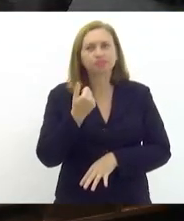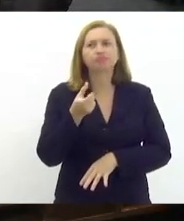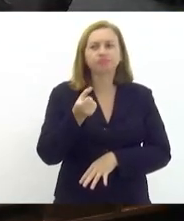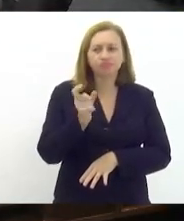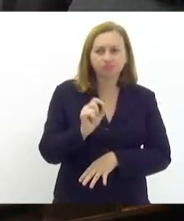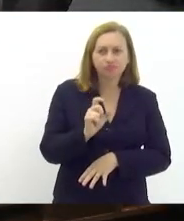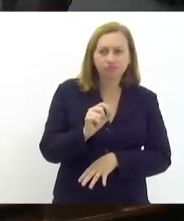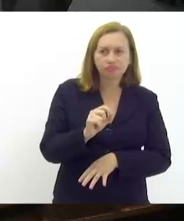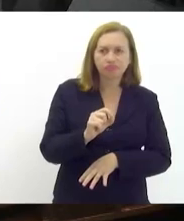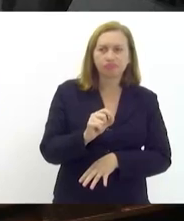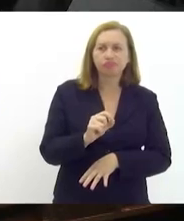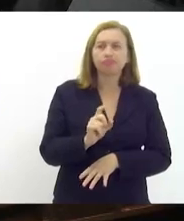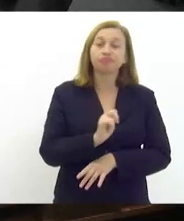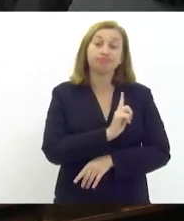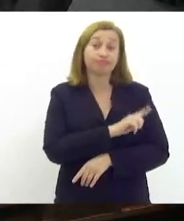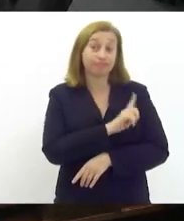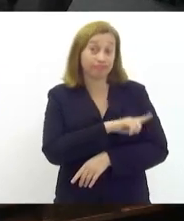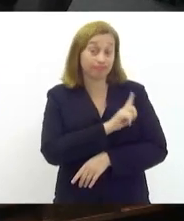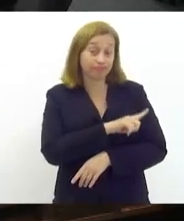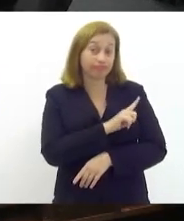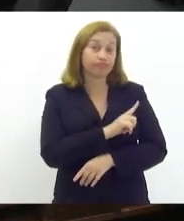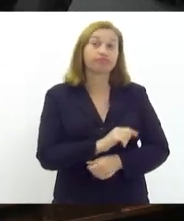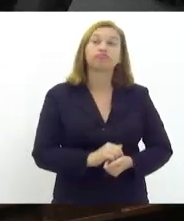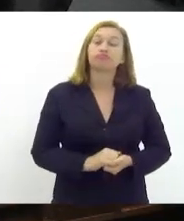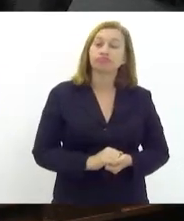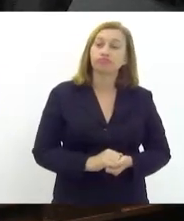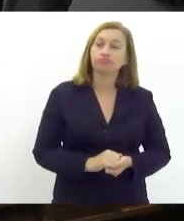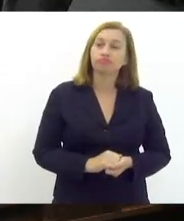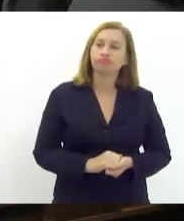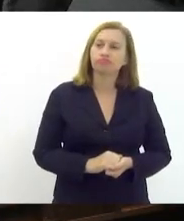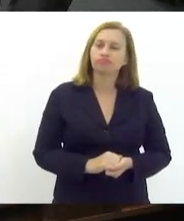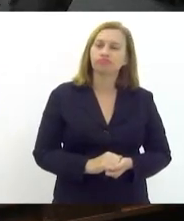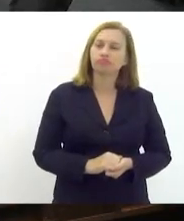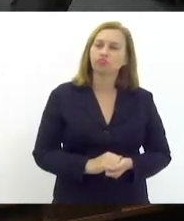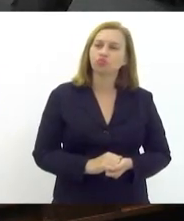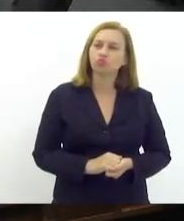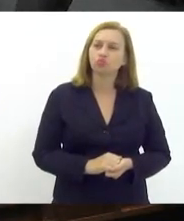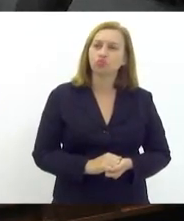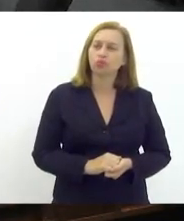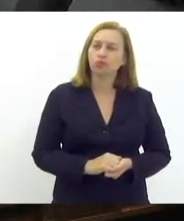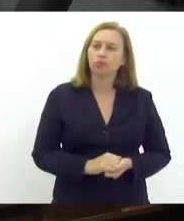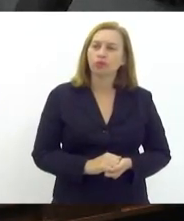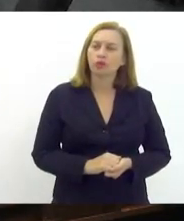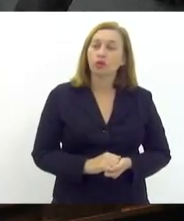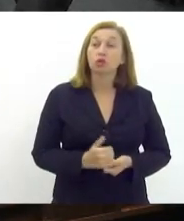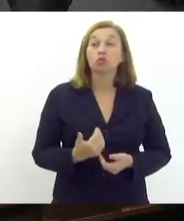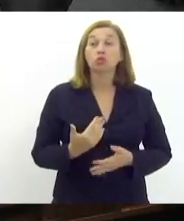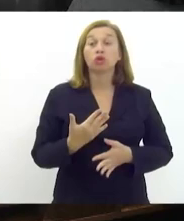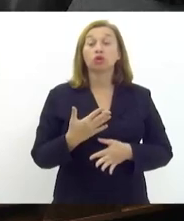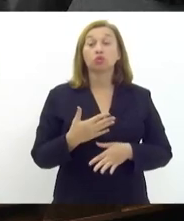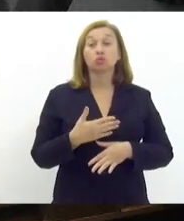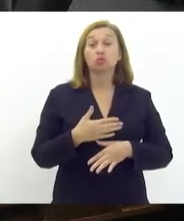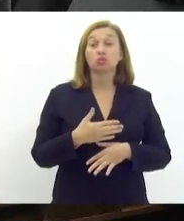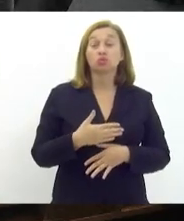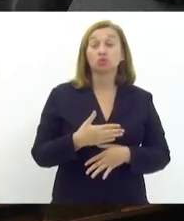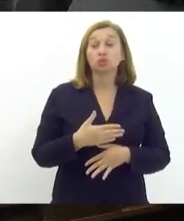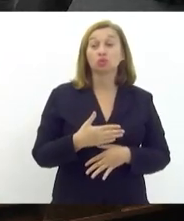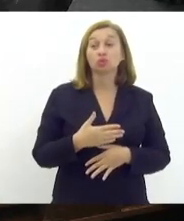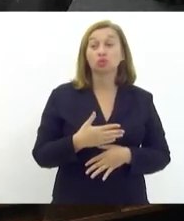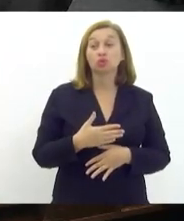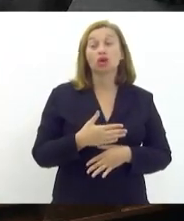está à frente de uma gestão chegou ao nosso conhecimento que nem todas as opiniões das